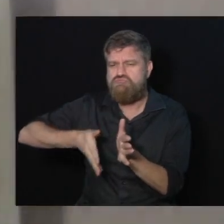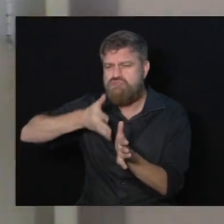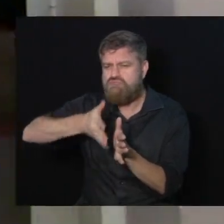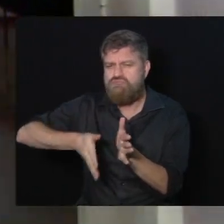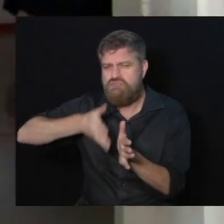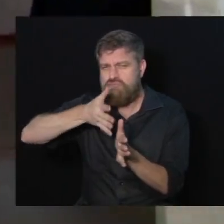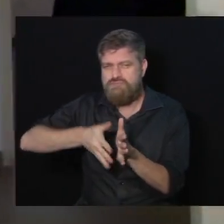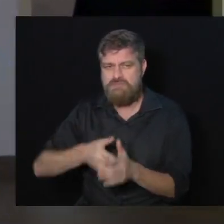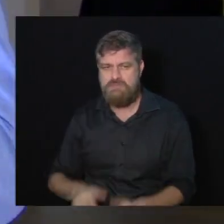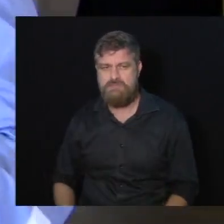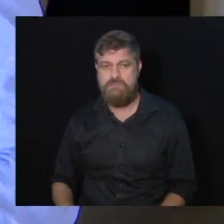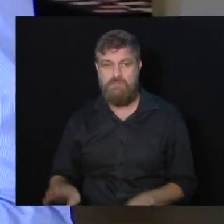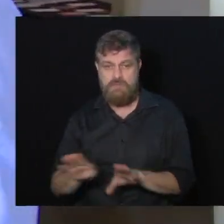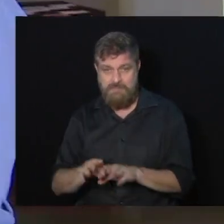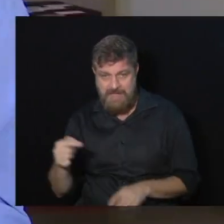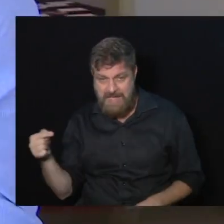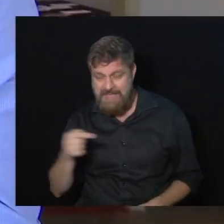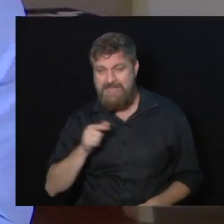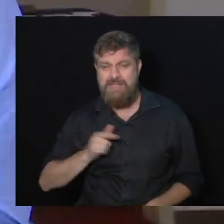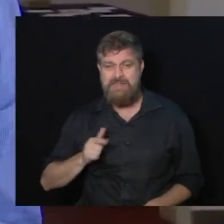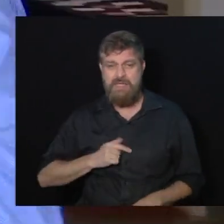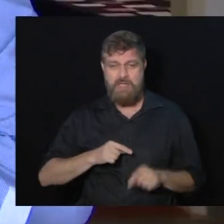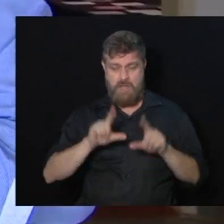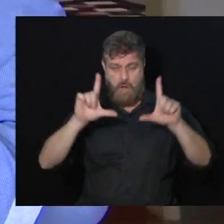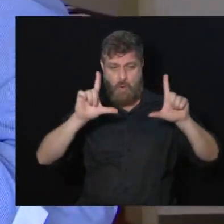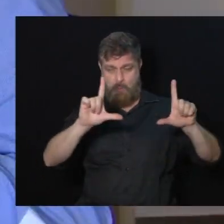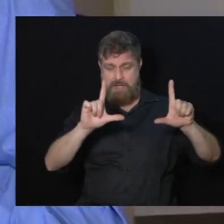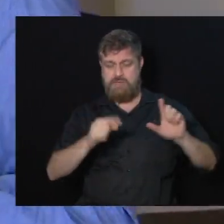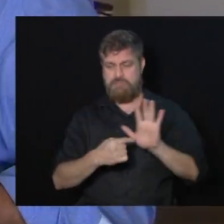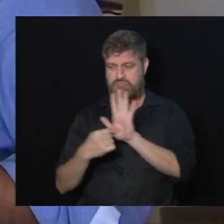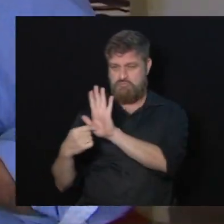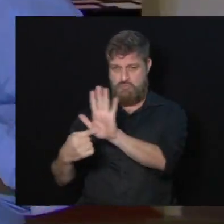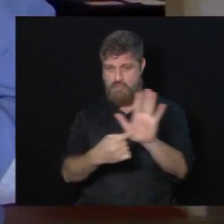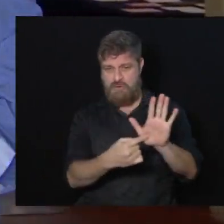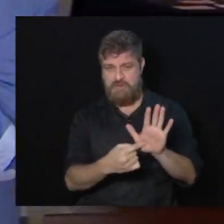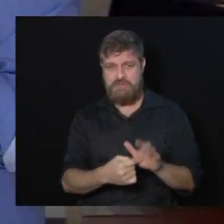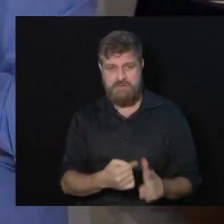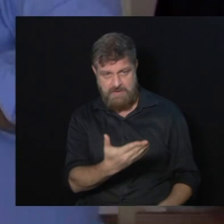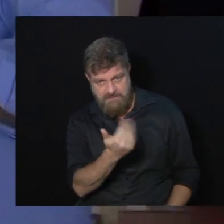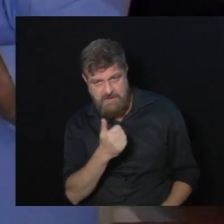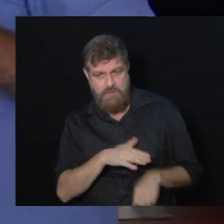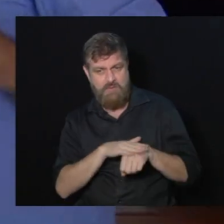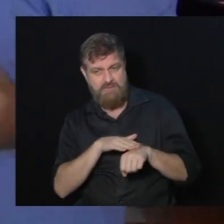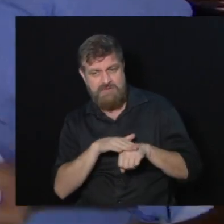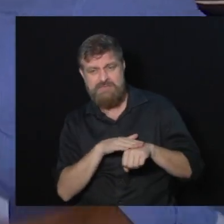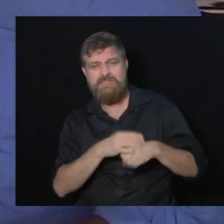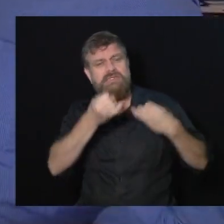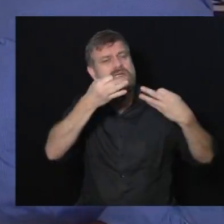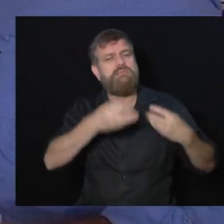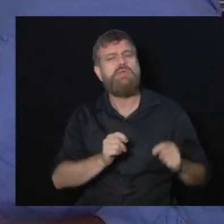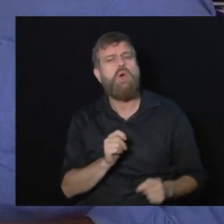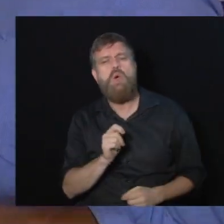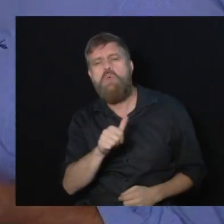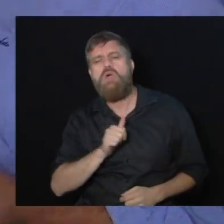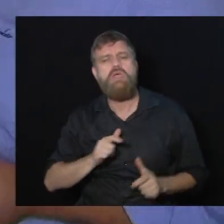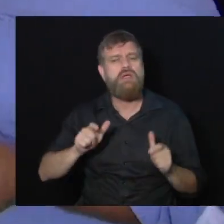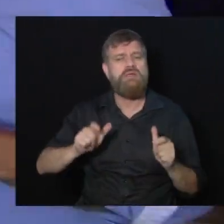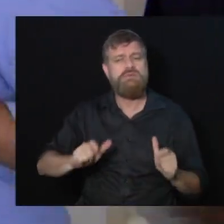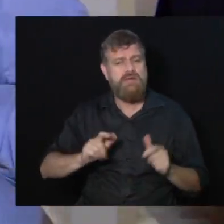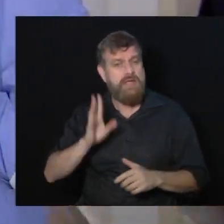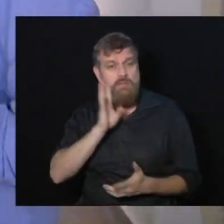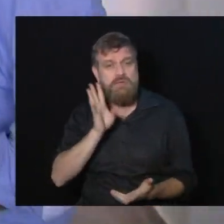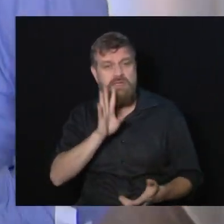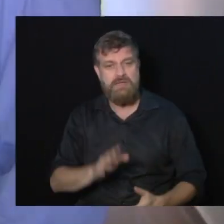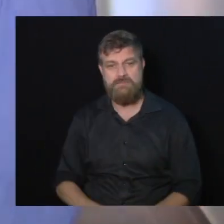aqui, porque aqui também tem uma exposição de quadro. Vem para cá, por favor. Marcelo, boa tarde para você. Fala um pouquinho mais sobre esse espaço, que é muito